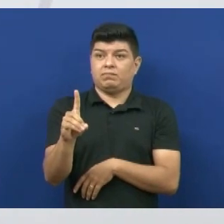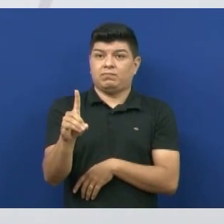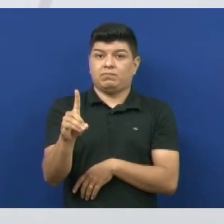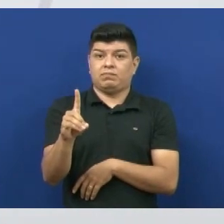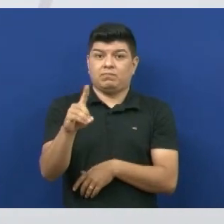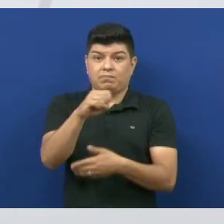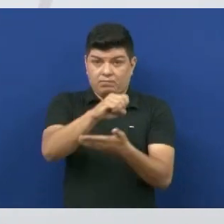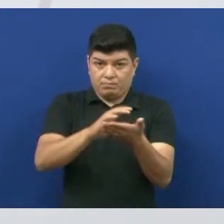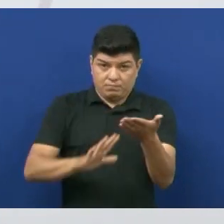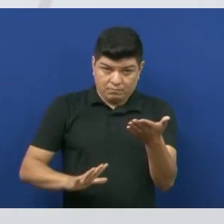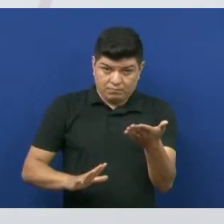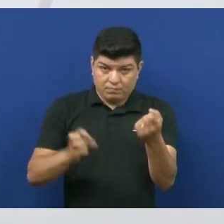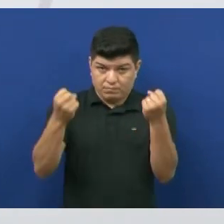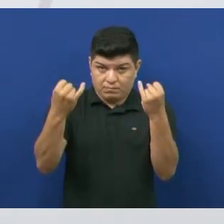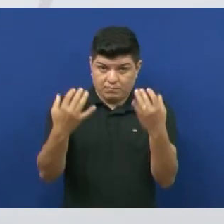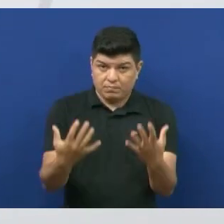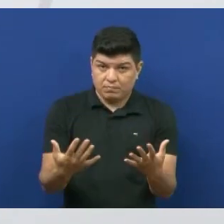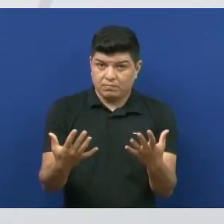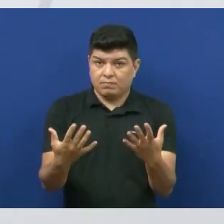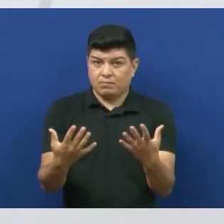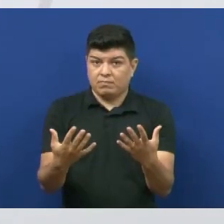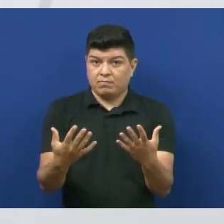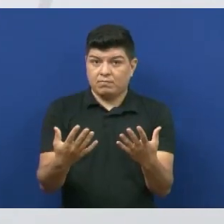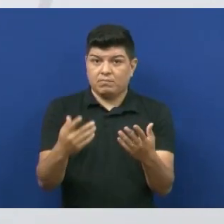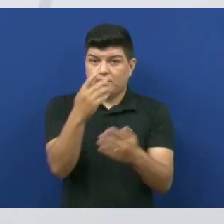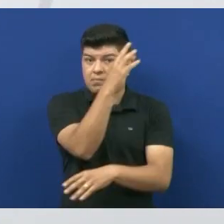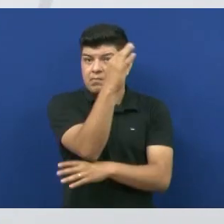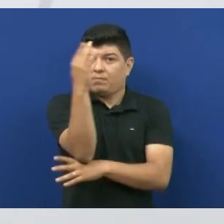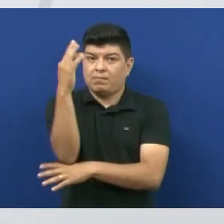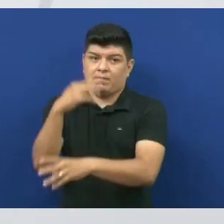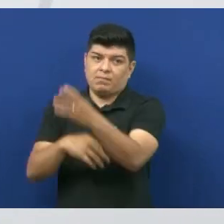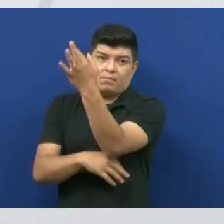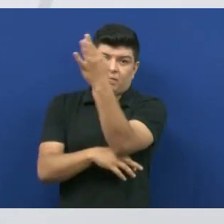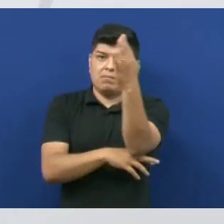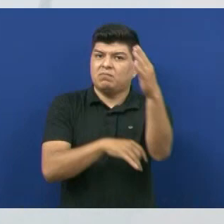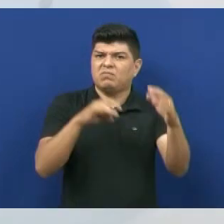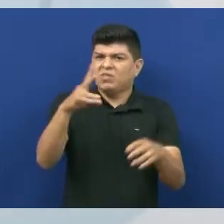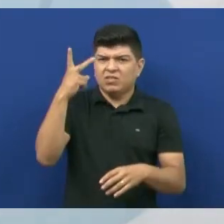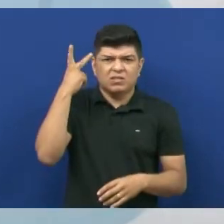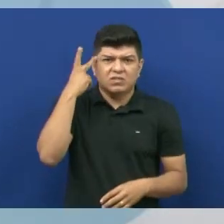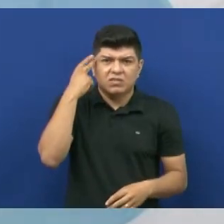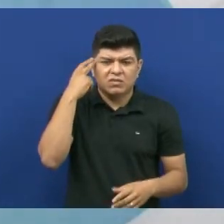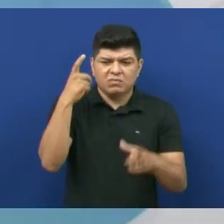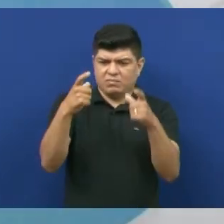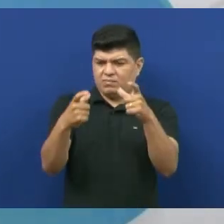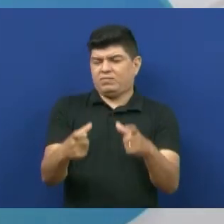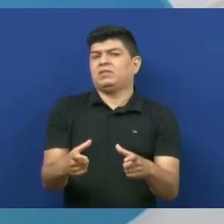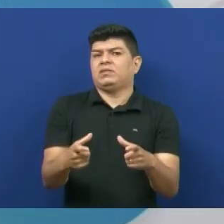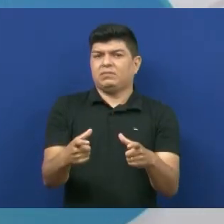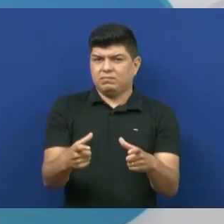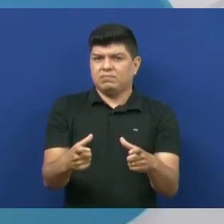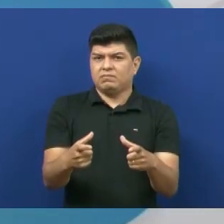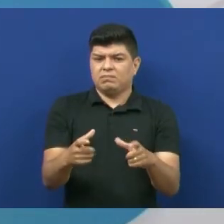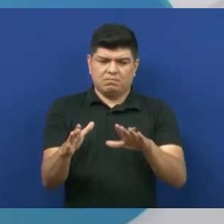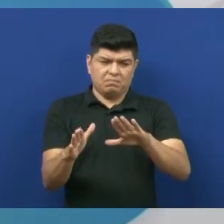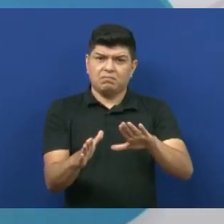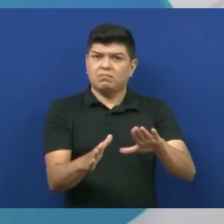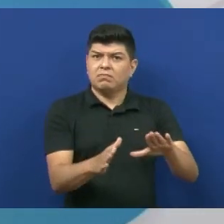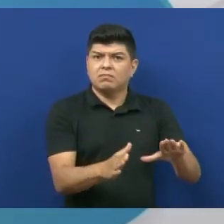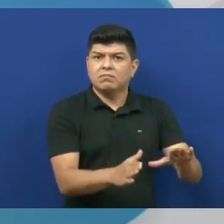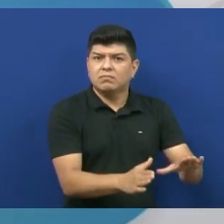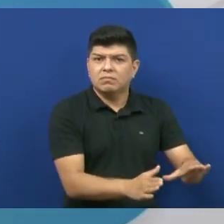nosso exercício fala que paisagem é apenas os elementos naturais de um lugar. Ela deixou de lado